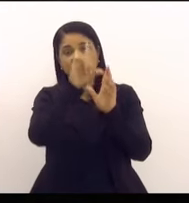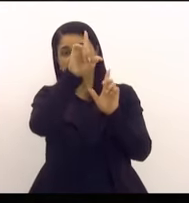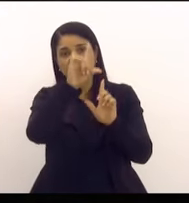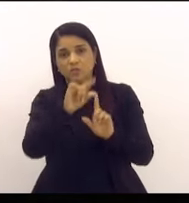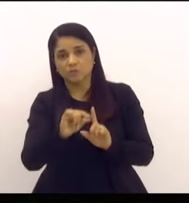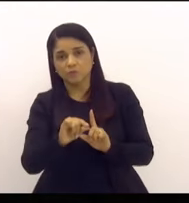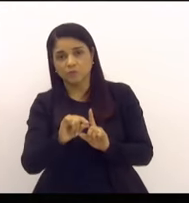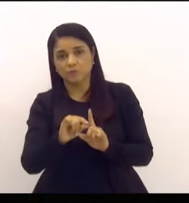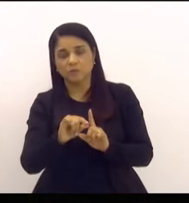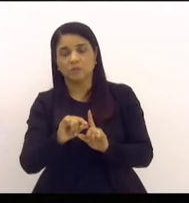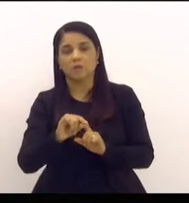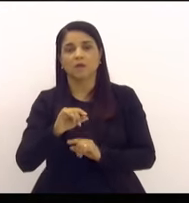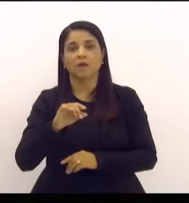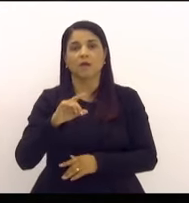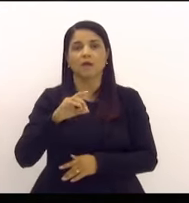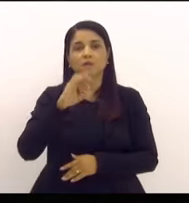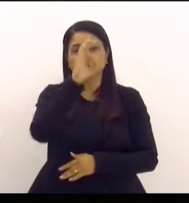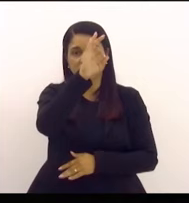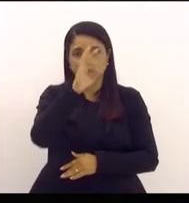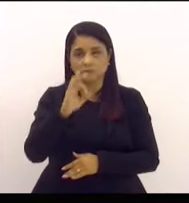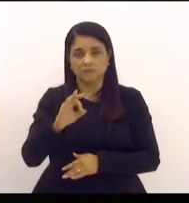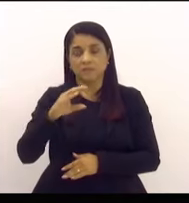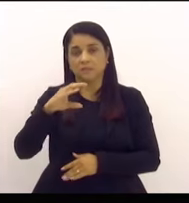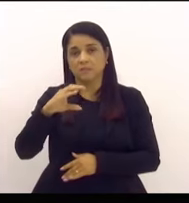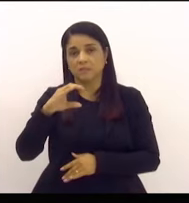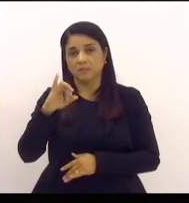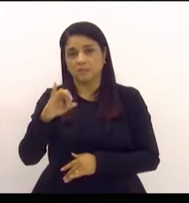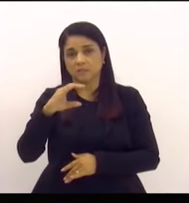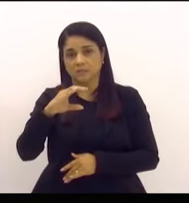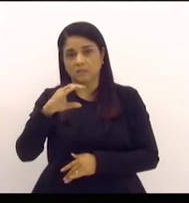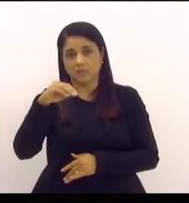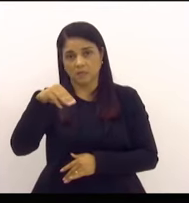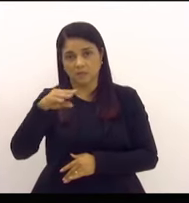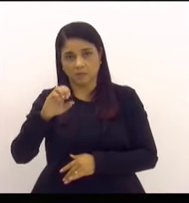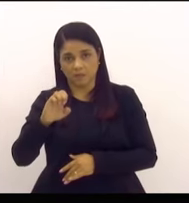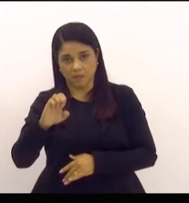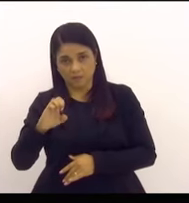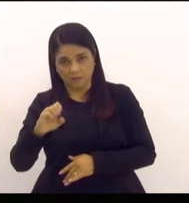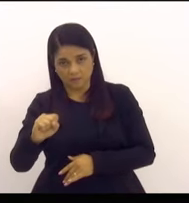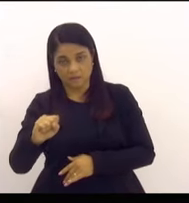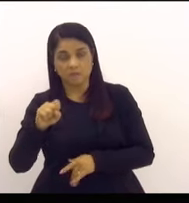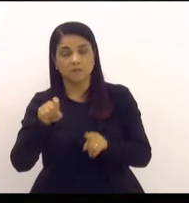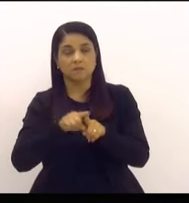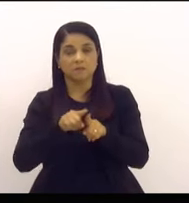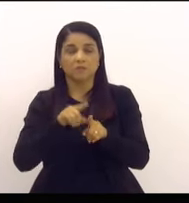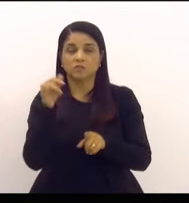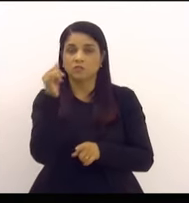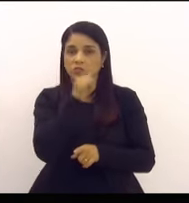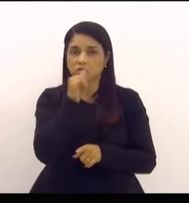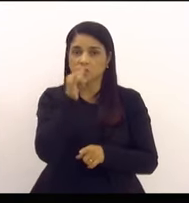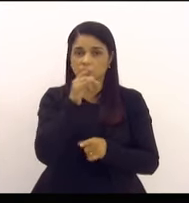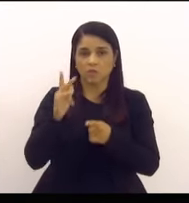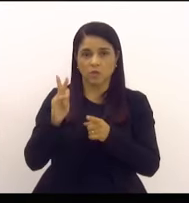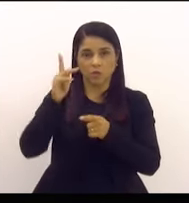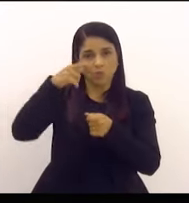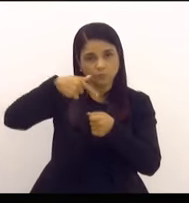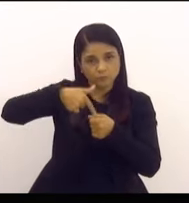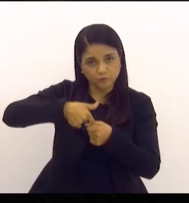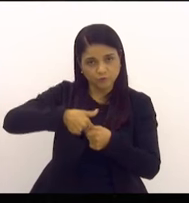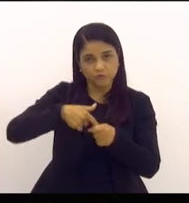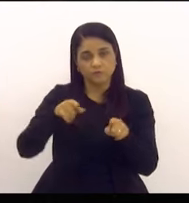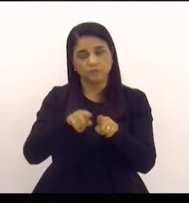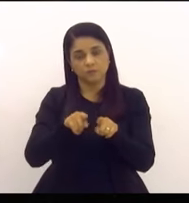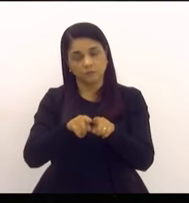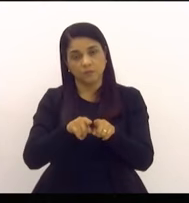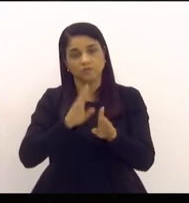diminuíram as alíquotas de ICMS, de energia, telecomunicações e combustíveis. Já está o regime